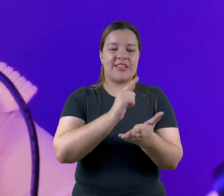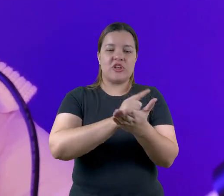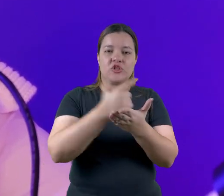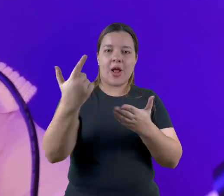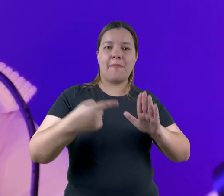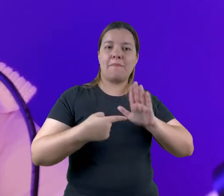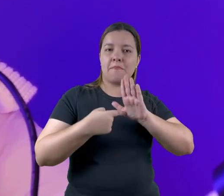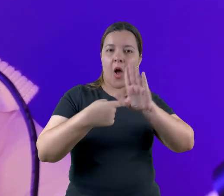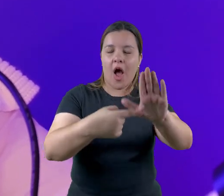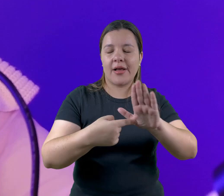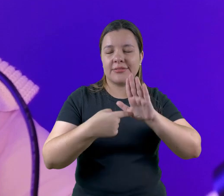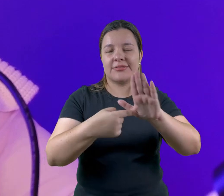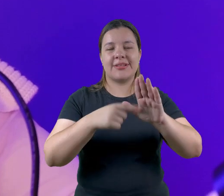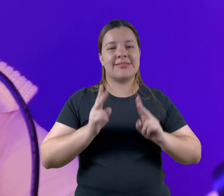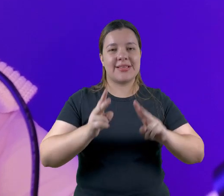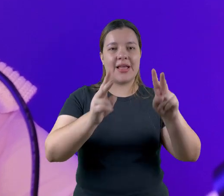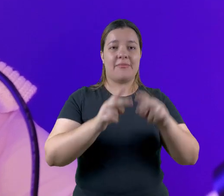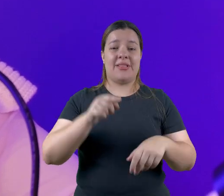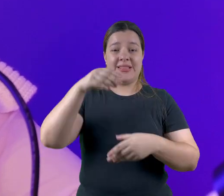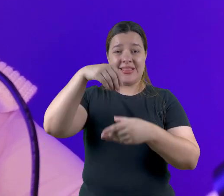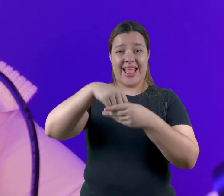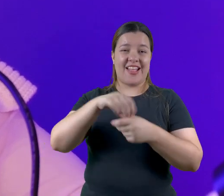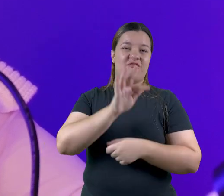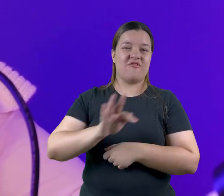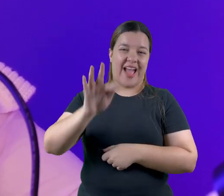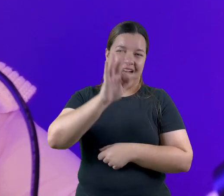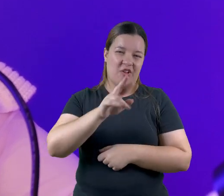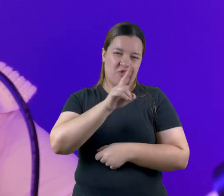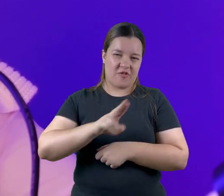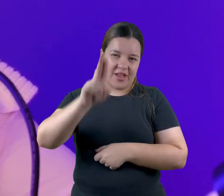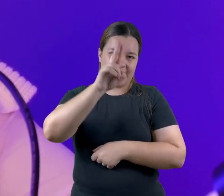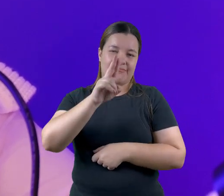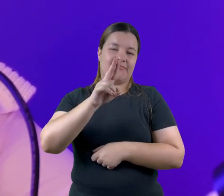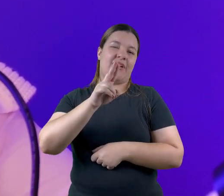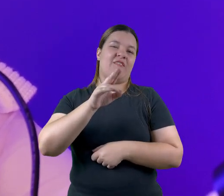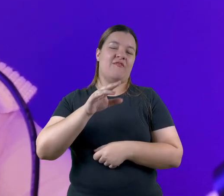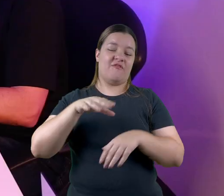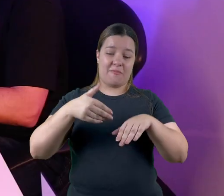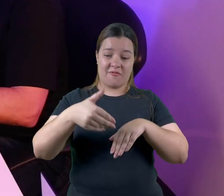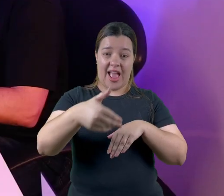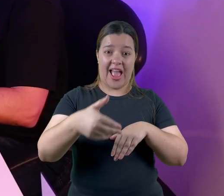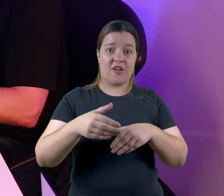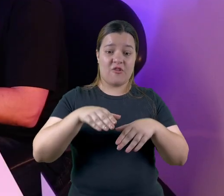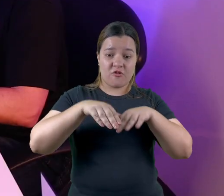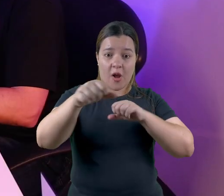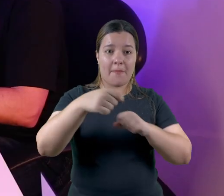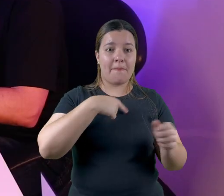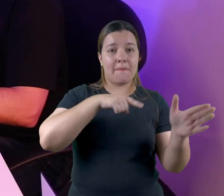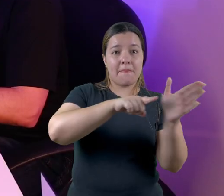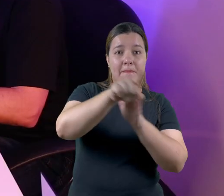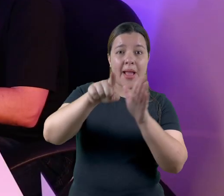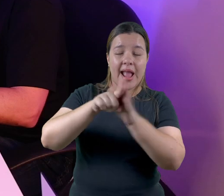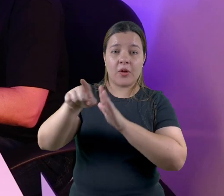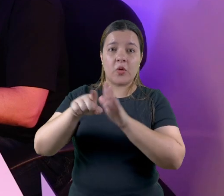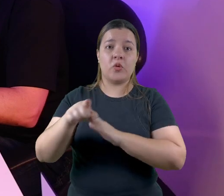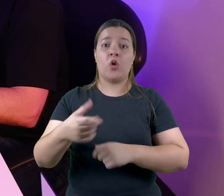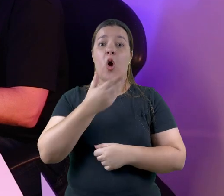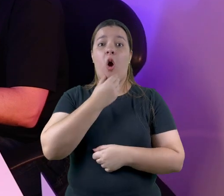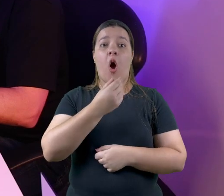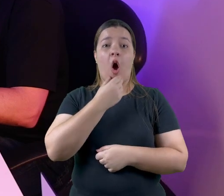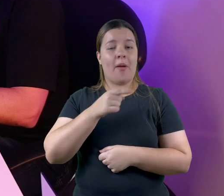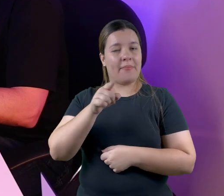fala sobre isso então assim na saída da da Universidade né quando eles estão terminando os cursos eh se você pergunta para um